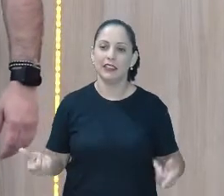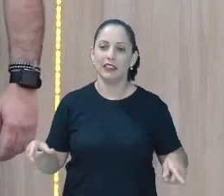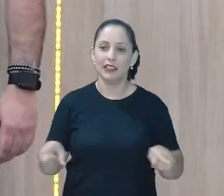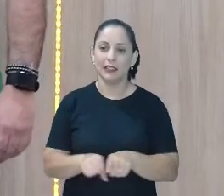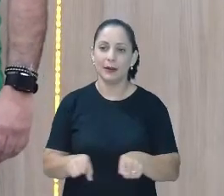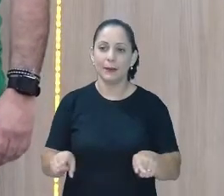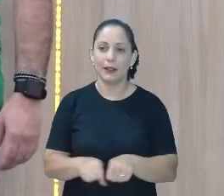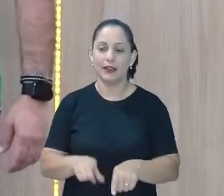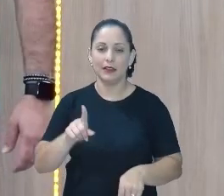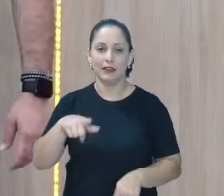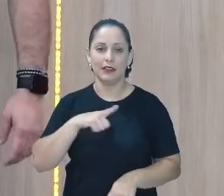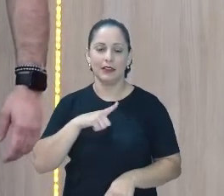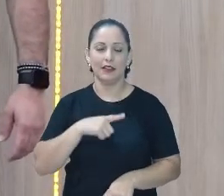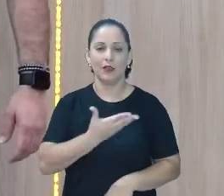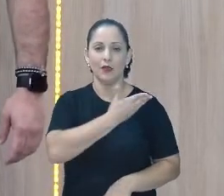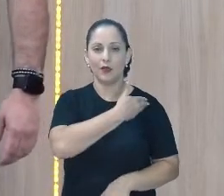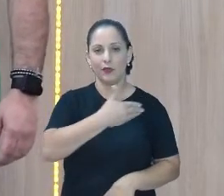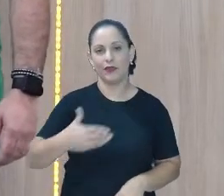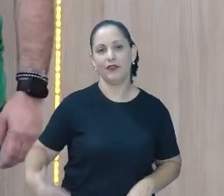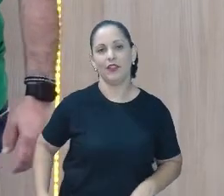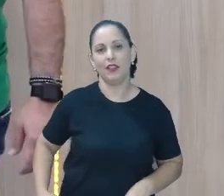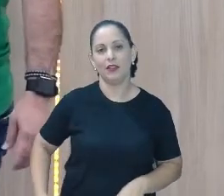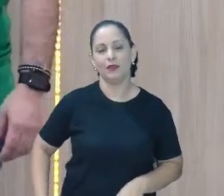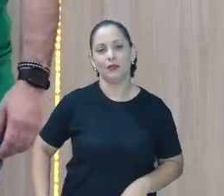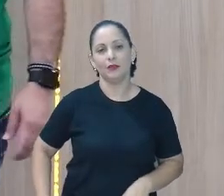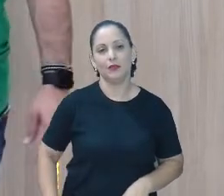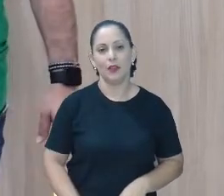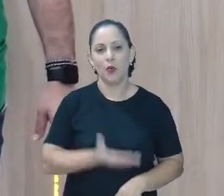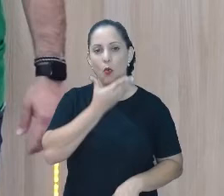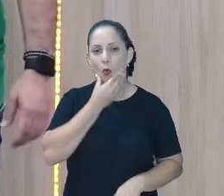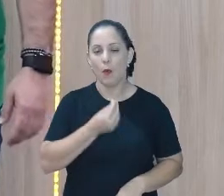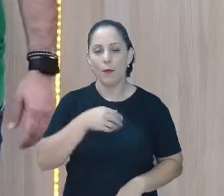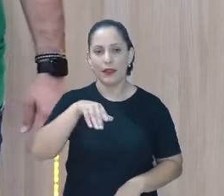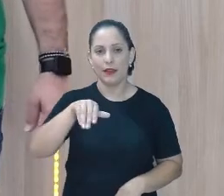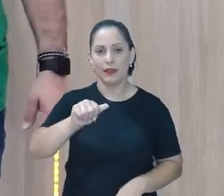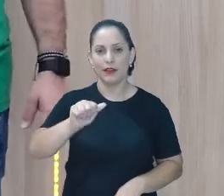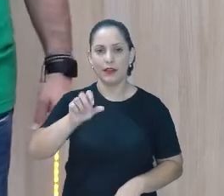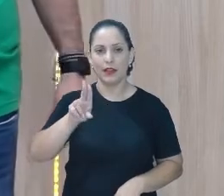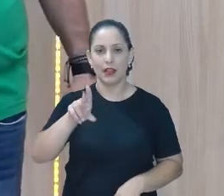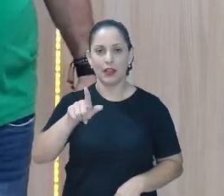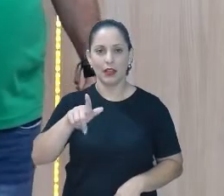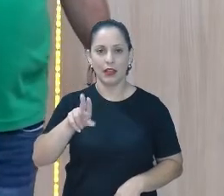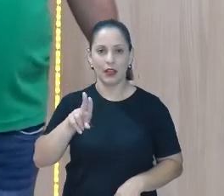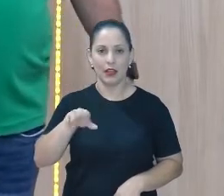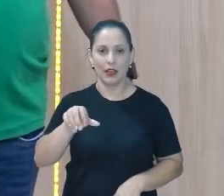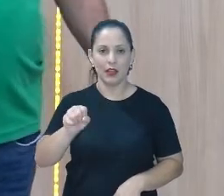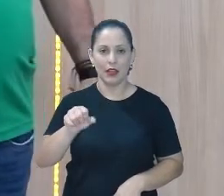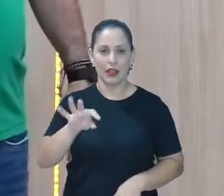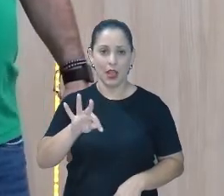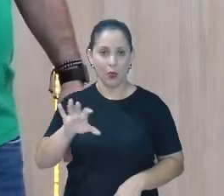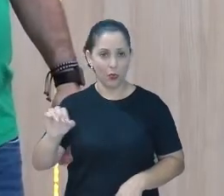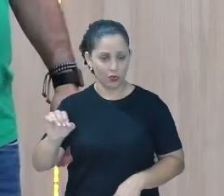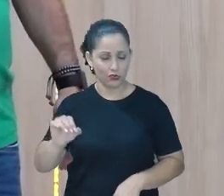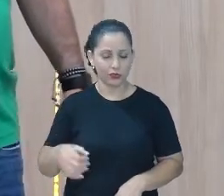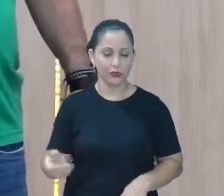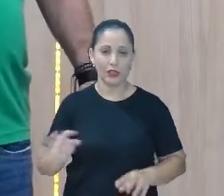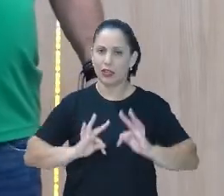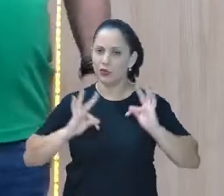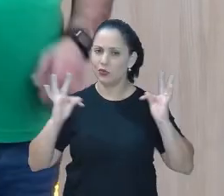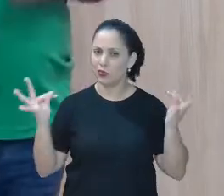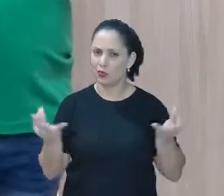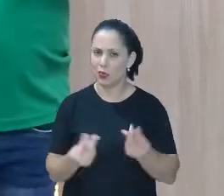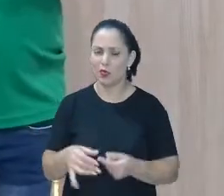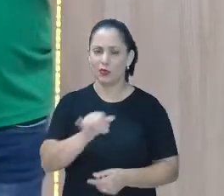né, do imperador, né? Então a gente chama Augusto, mas Augusto era um título que se dava aos imperadores, né? Todo